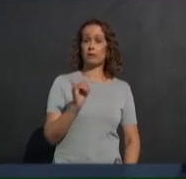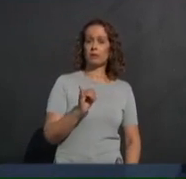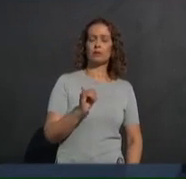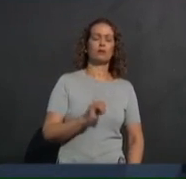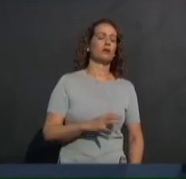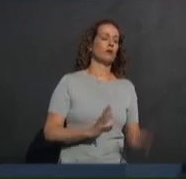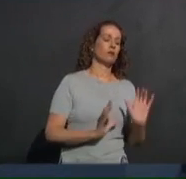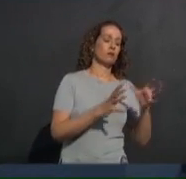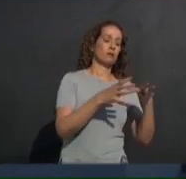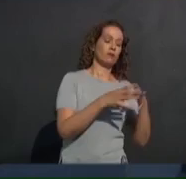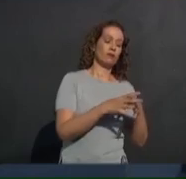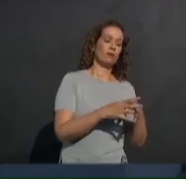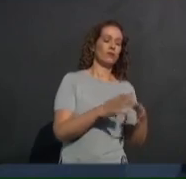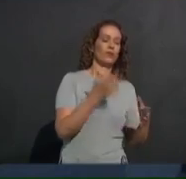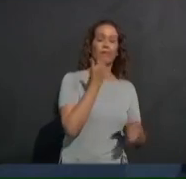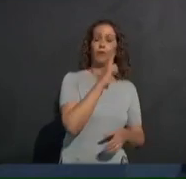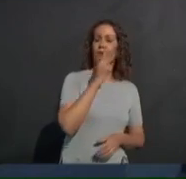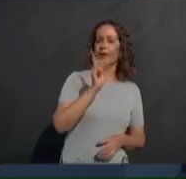pelo menos ganha nas dívidas.